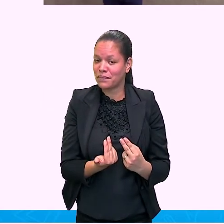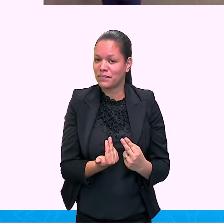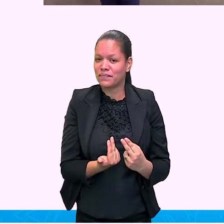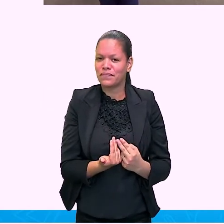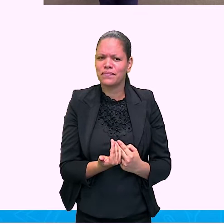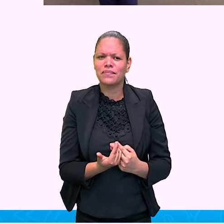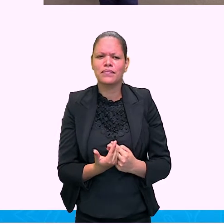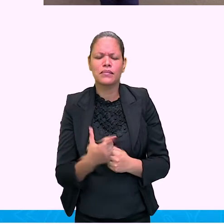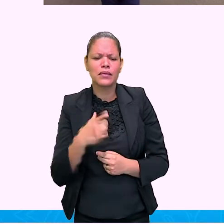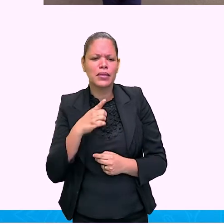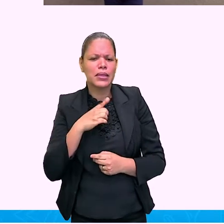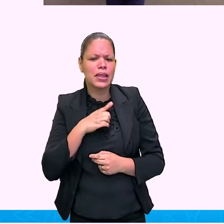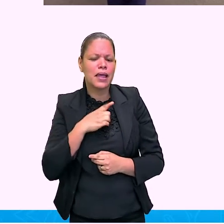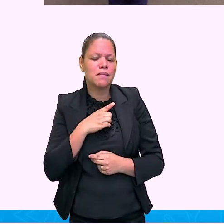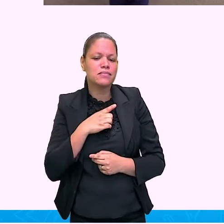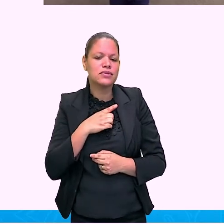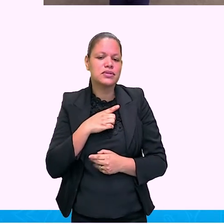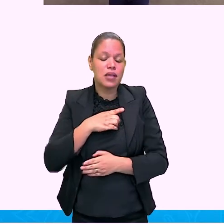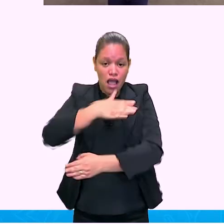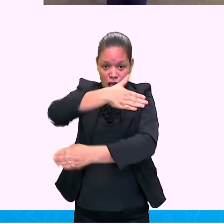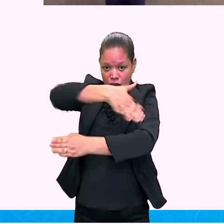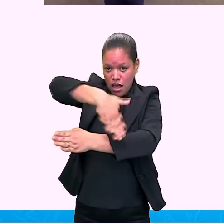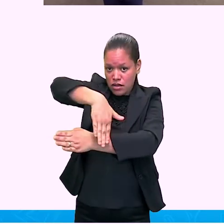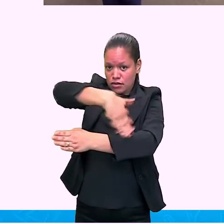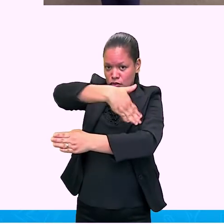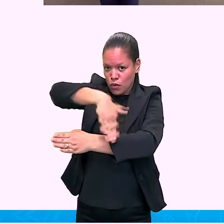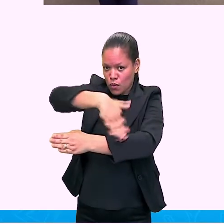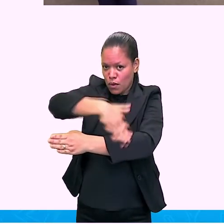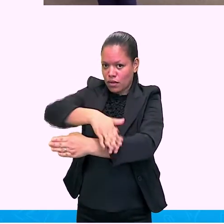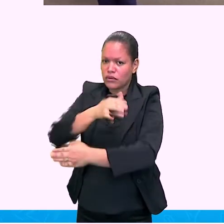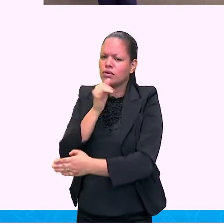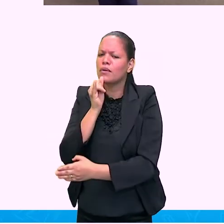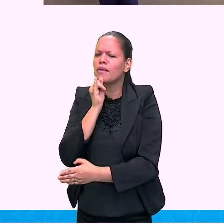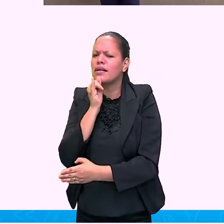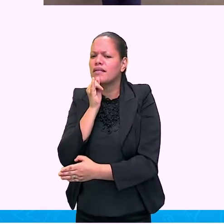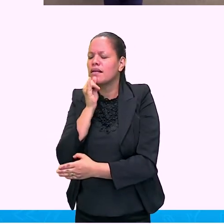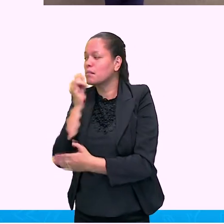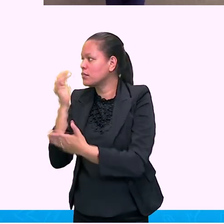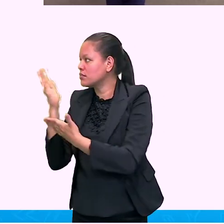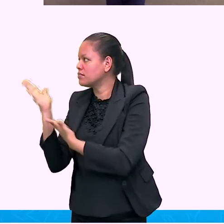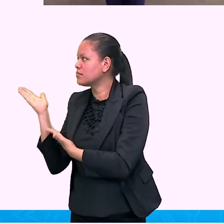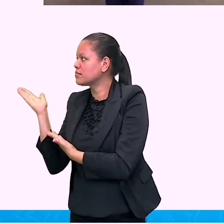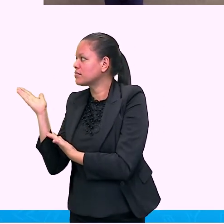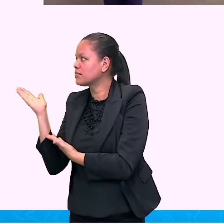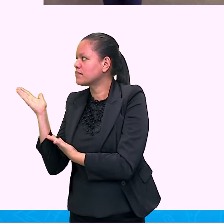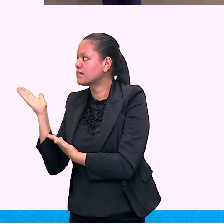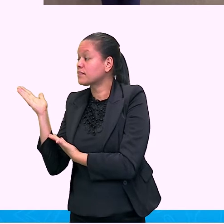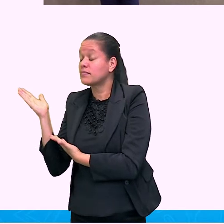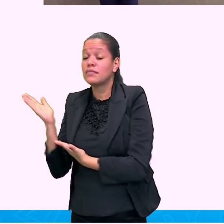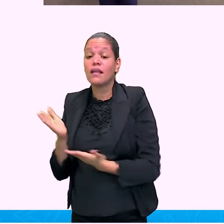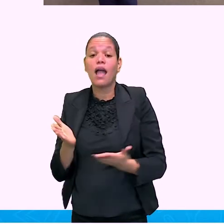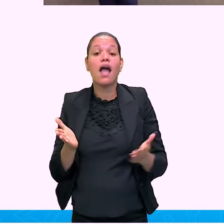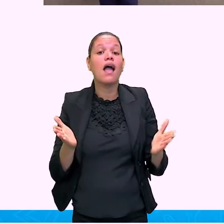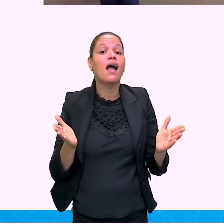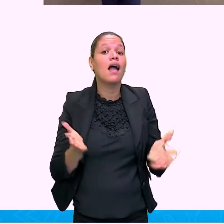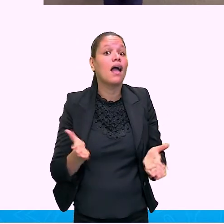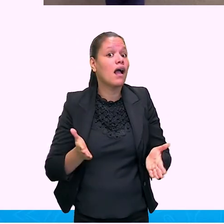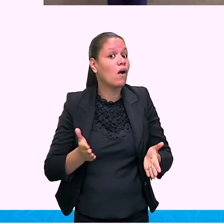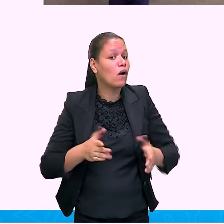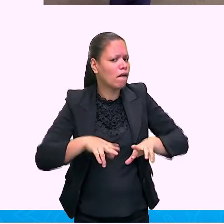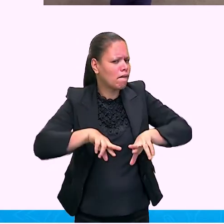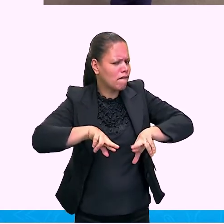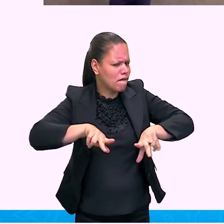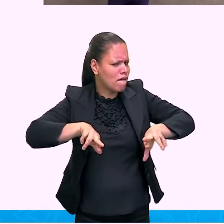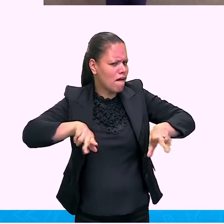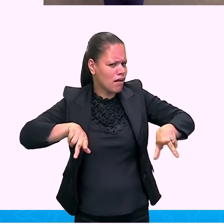de ruas, que nós temos aí retas concorrentes. Vamos verificar a diferença agora para as